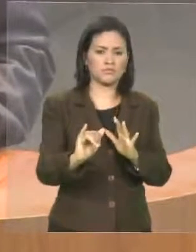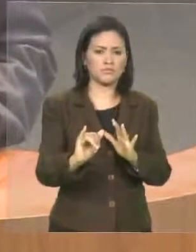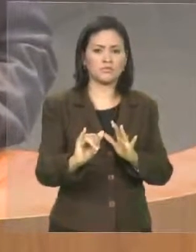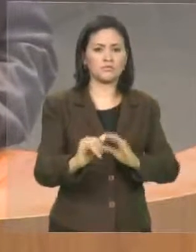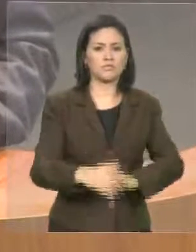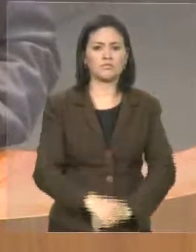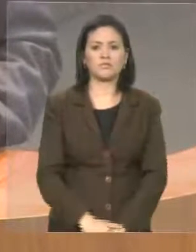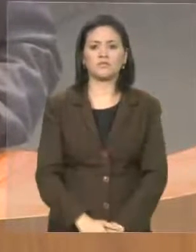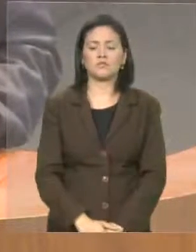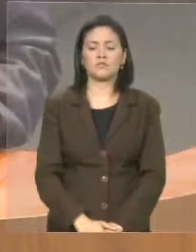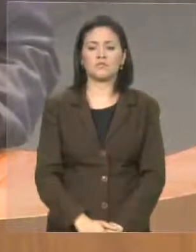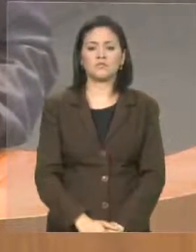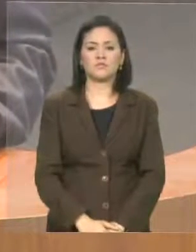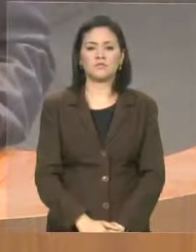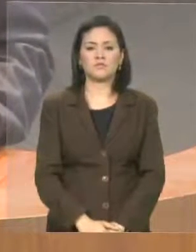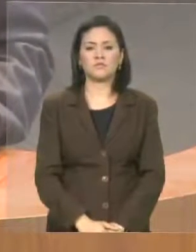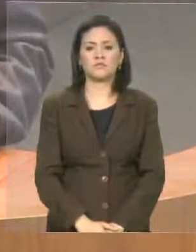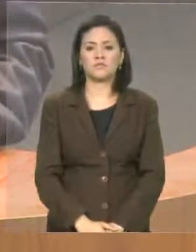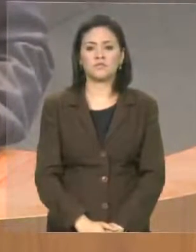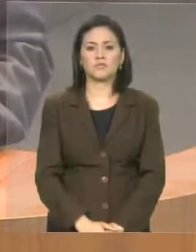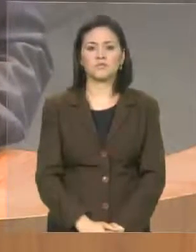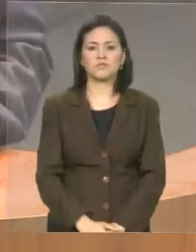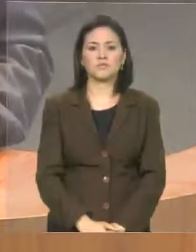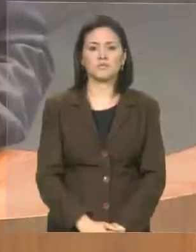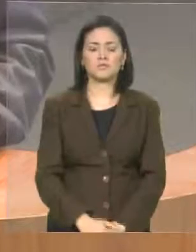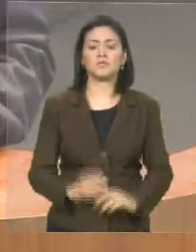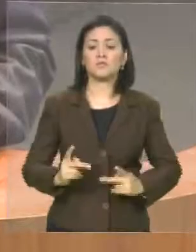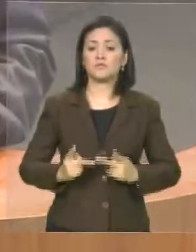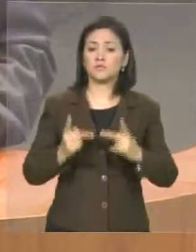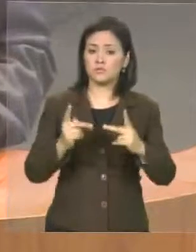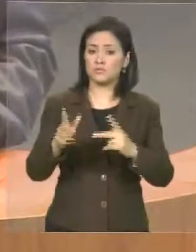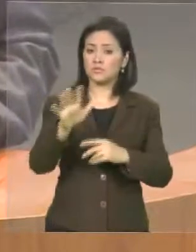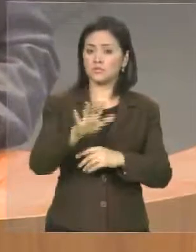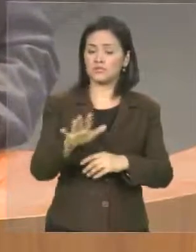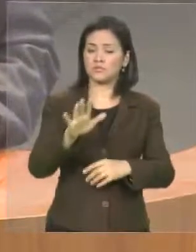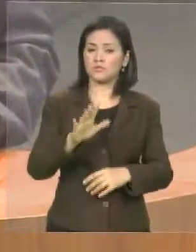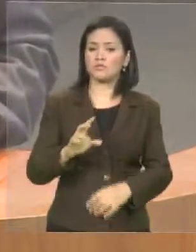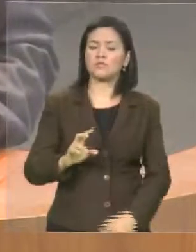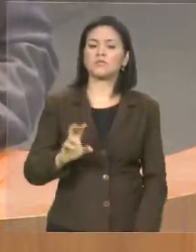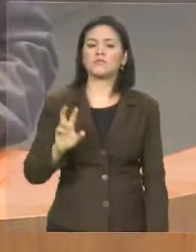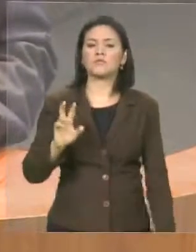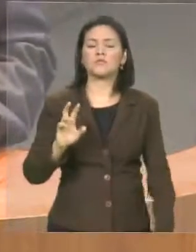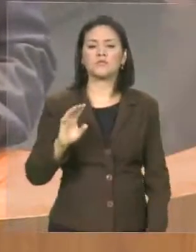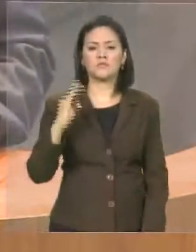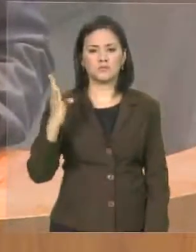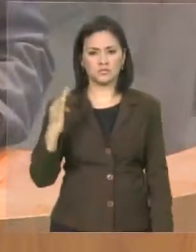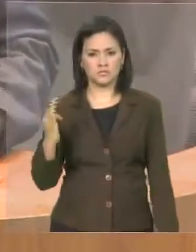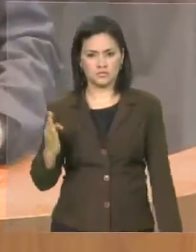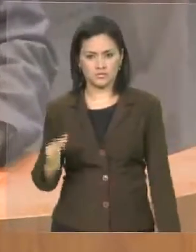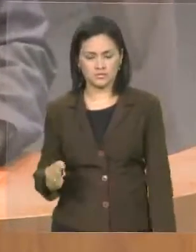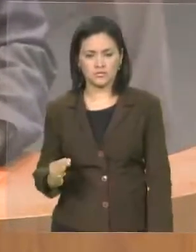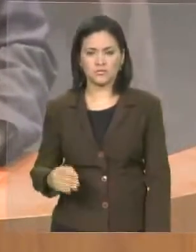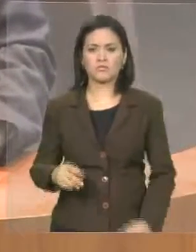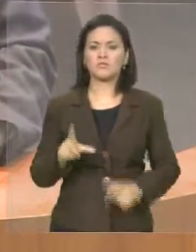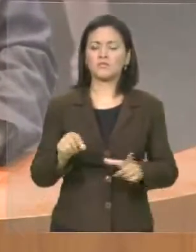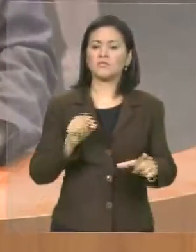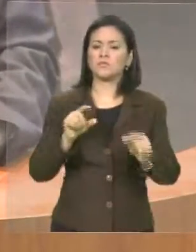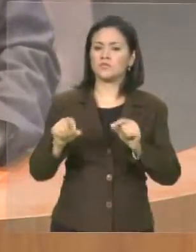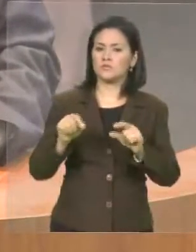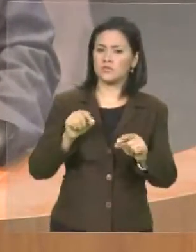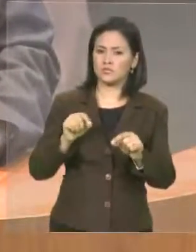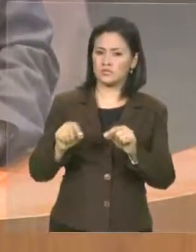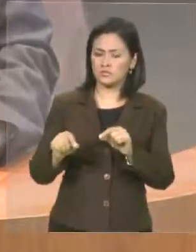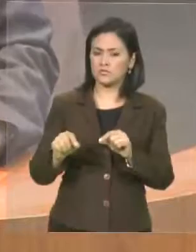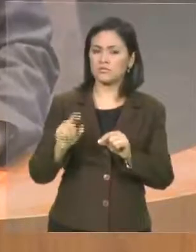4.983, pedida pelo Procurador-Geral da República. A decisão do Supremo Tribunal Federal referente